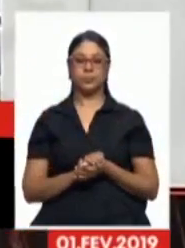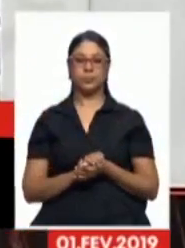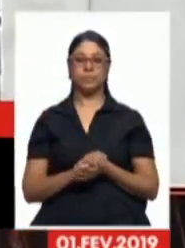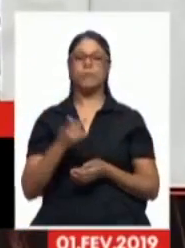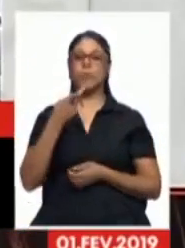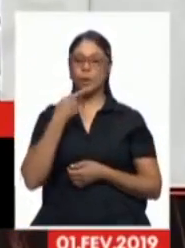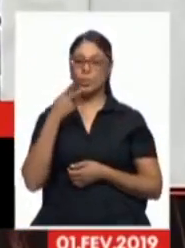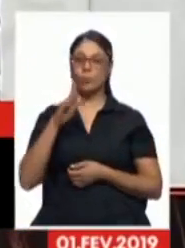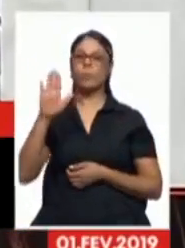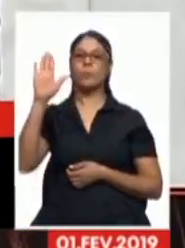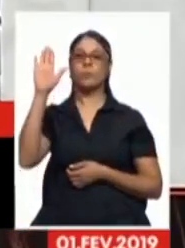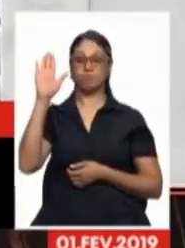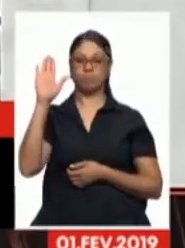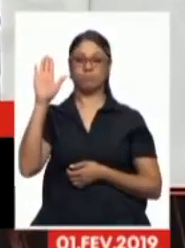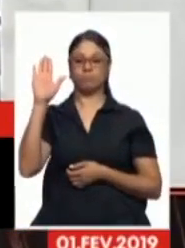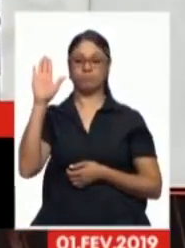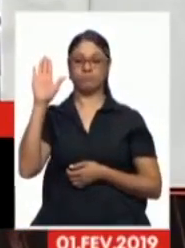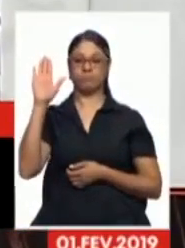Assim o prometo.